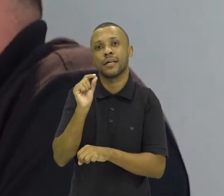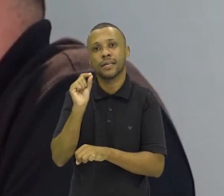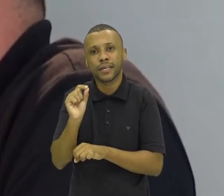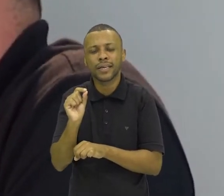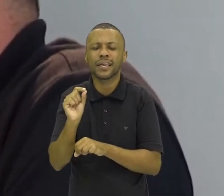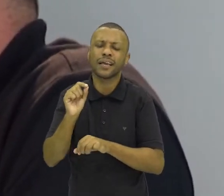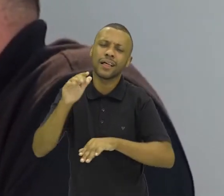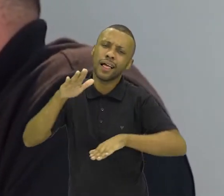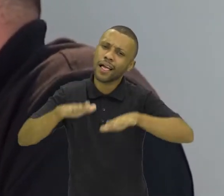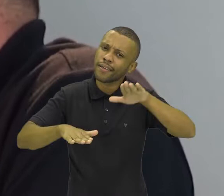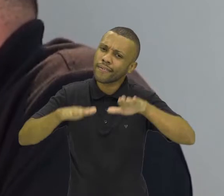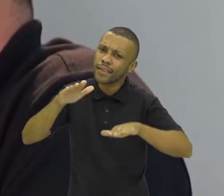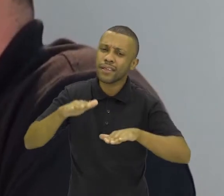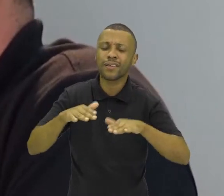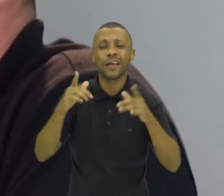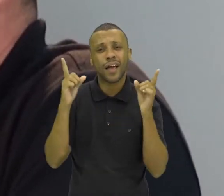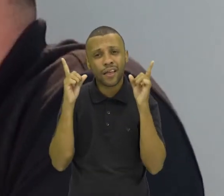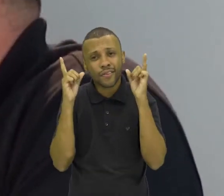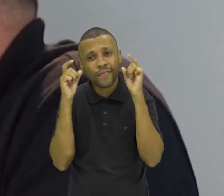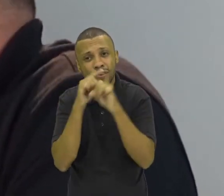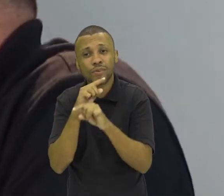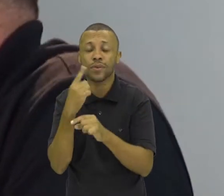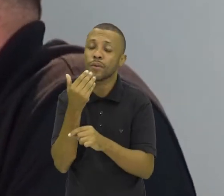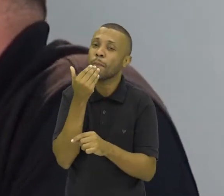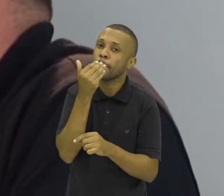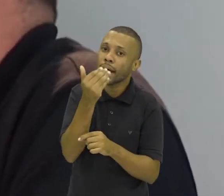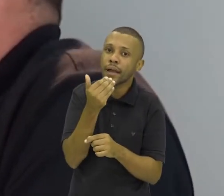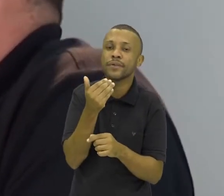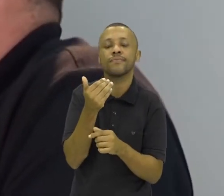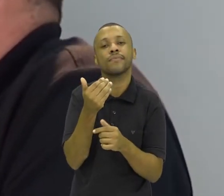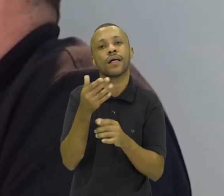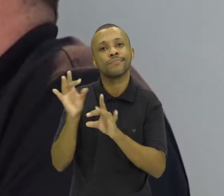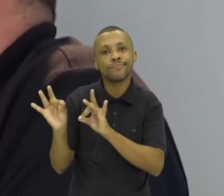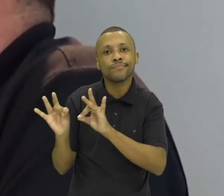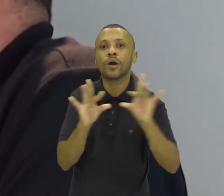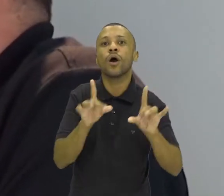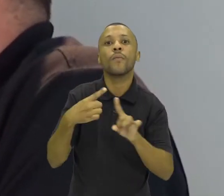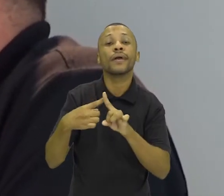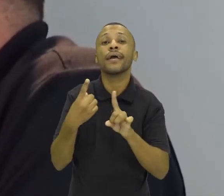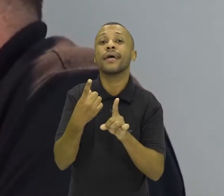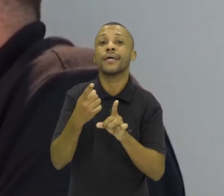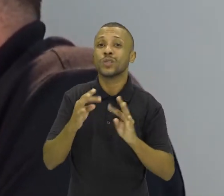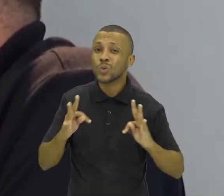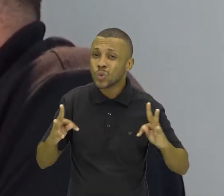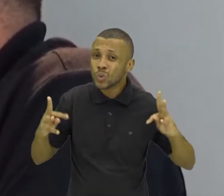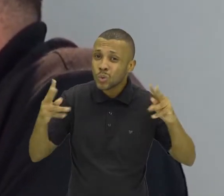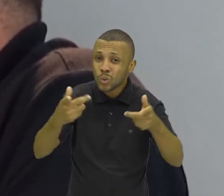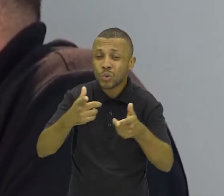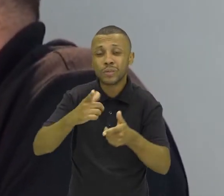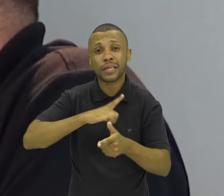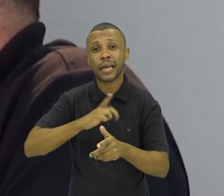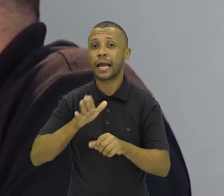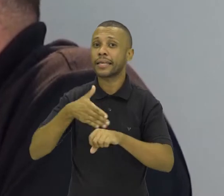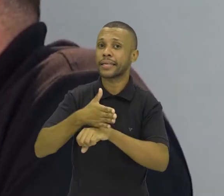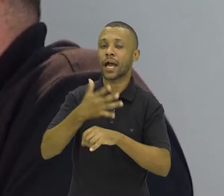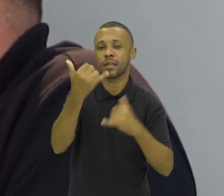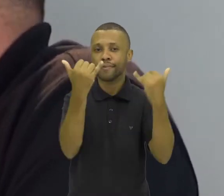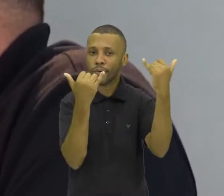antes, justamente, né, com atitudes como você disse, curte, compartilha, porque nem todo mundo tem acesso a essa informação. Por incrível